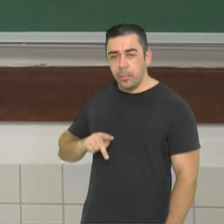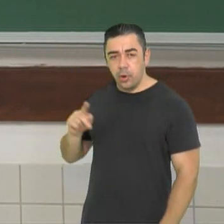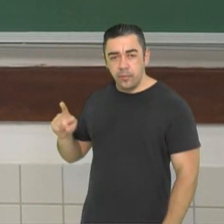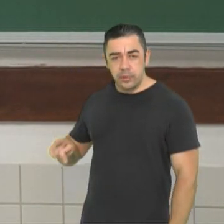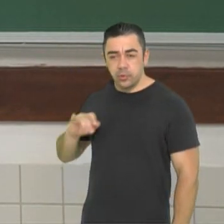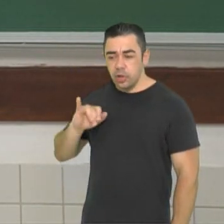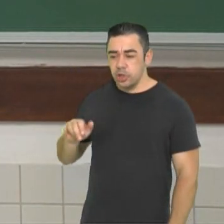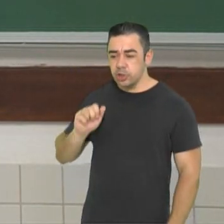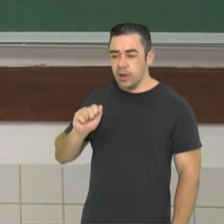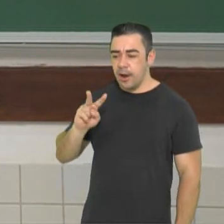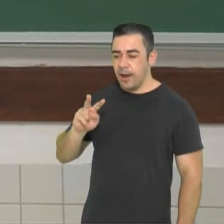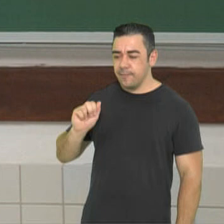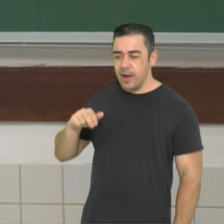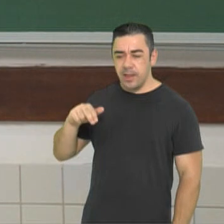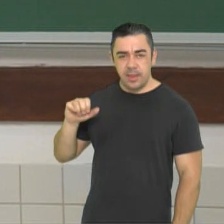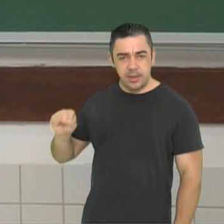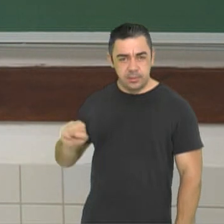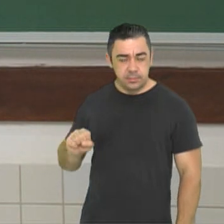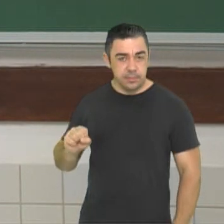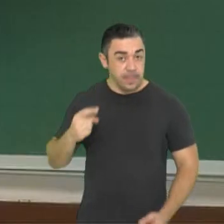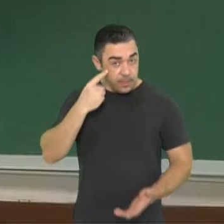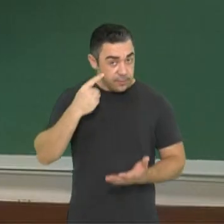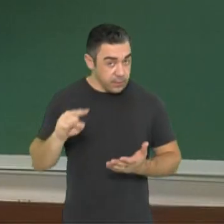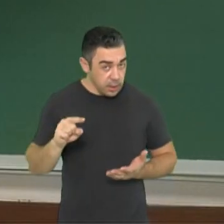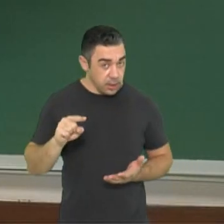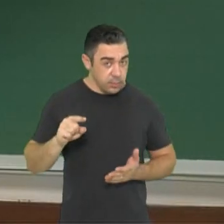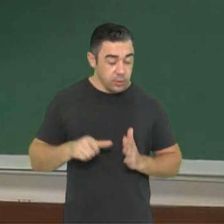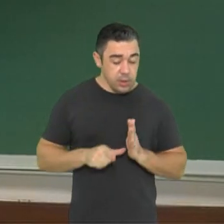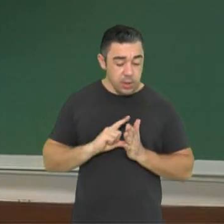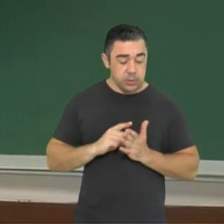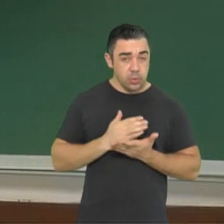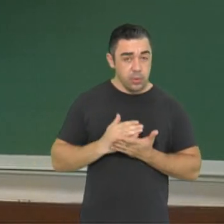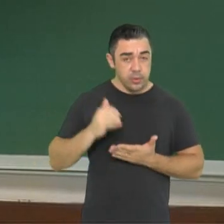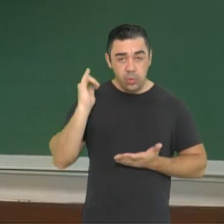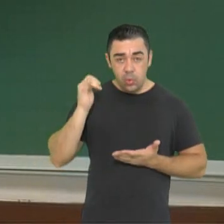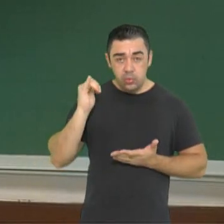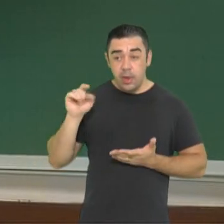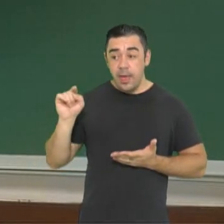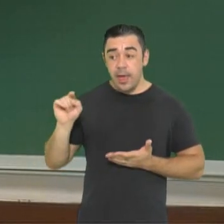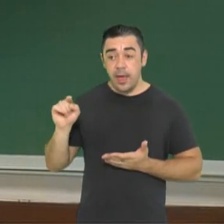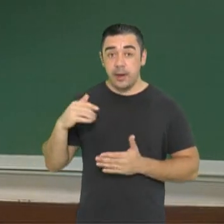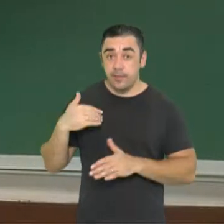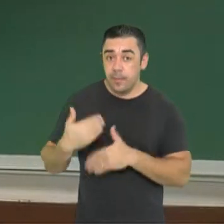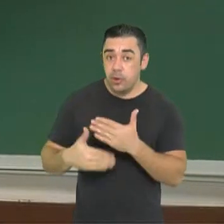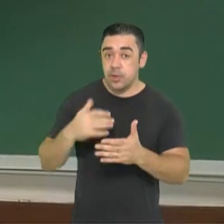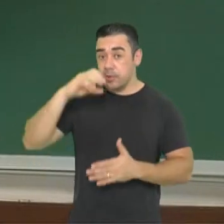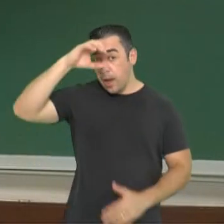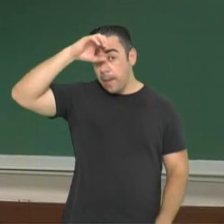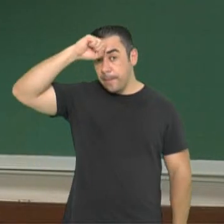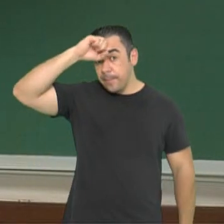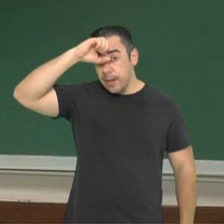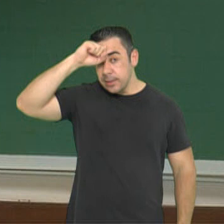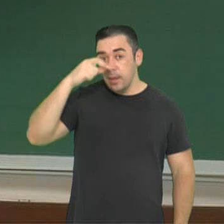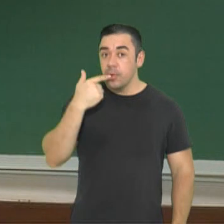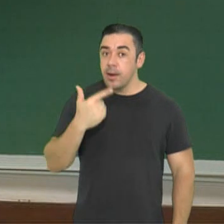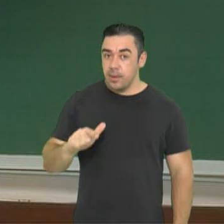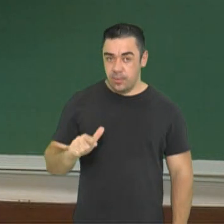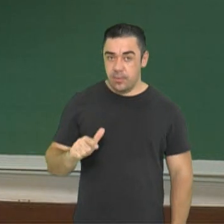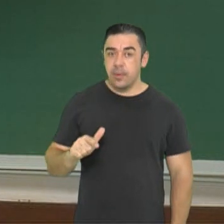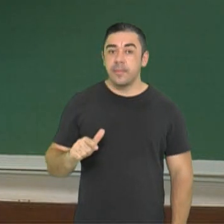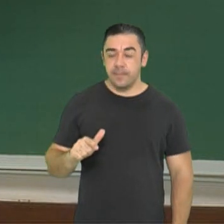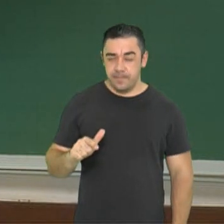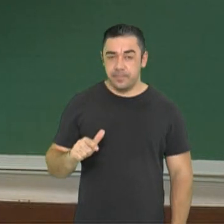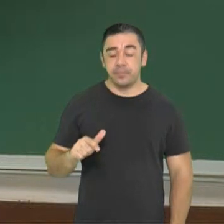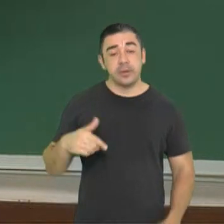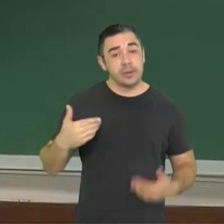um professor de javanês. E nós vimos lá no início do conto que ele ainda estava em processo de aprendizagem dessa